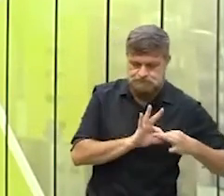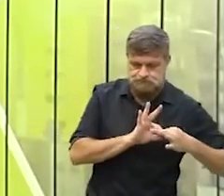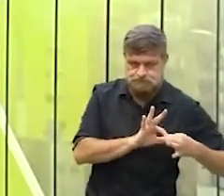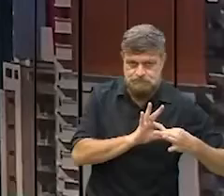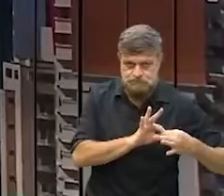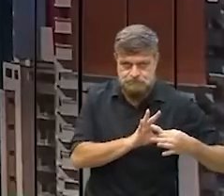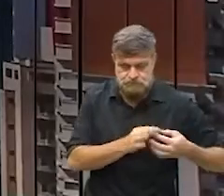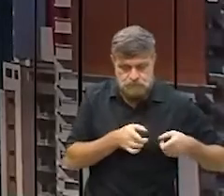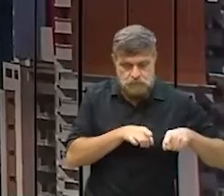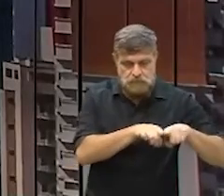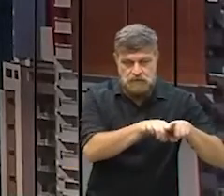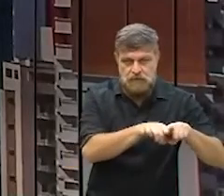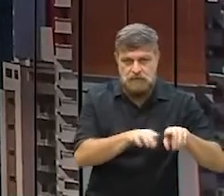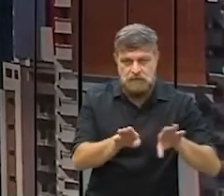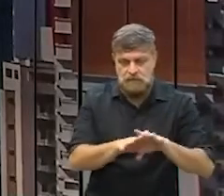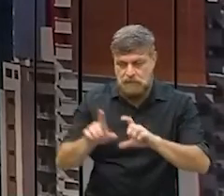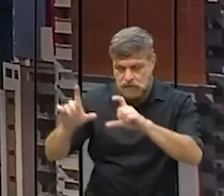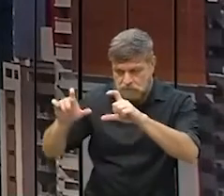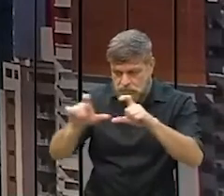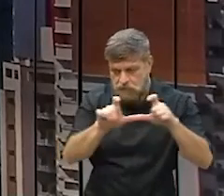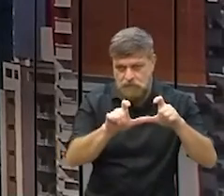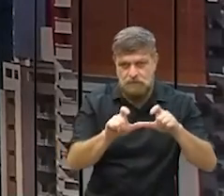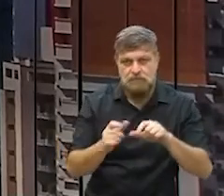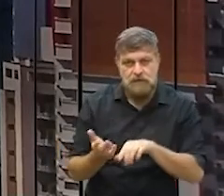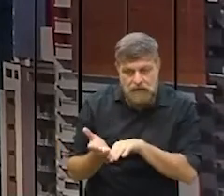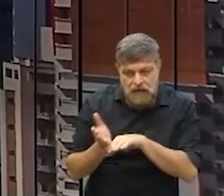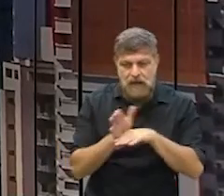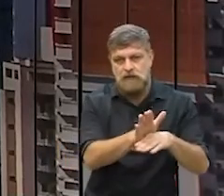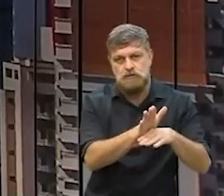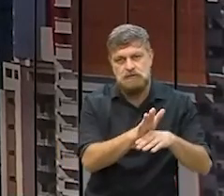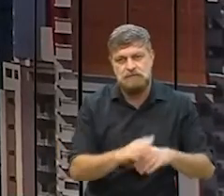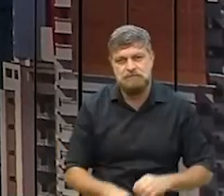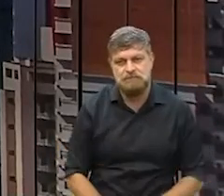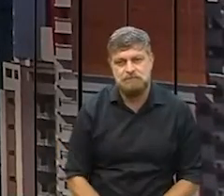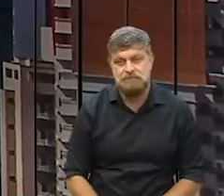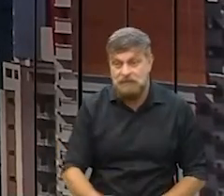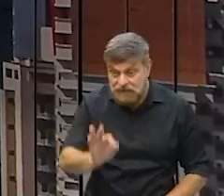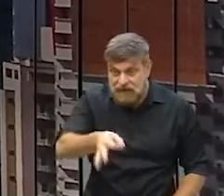aliás, fotografar também, o que vai ajudar no monitoramento de vocês, né?